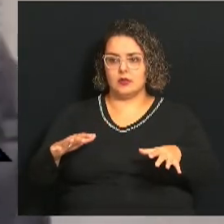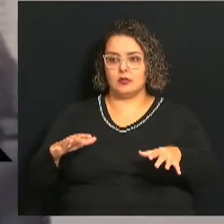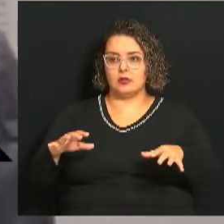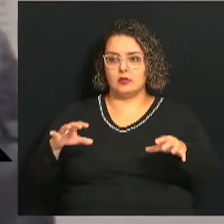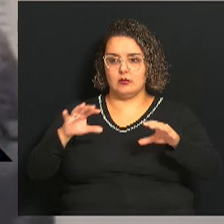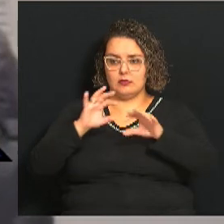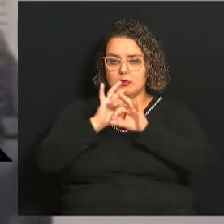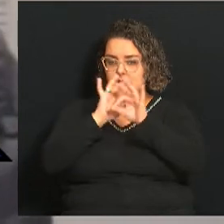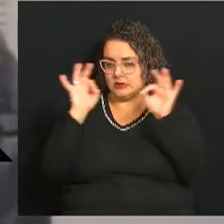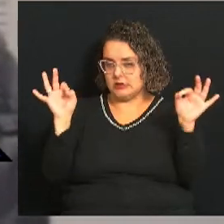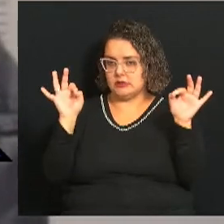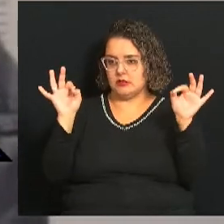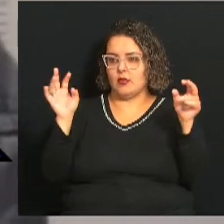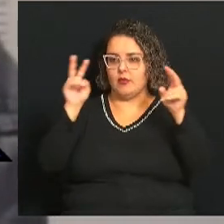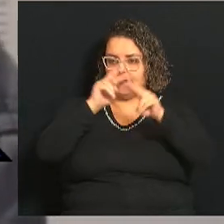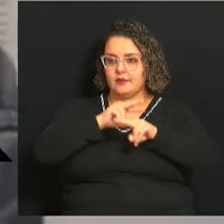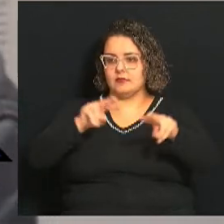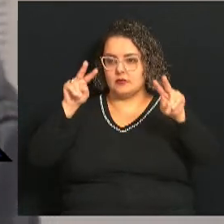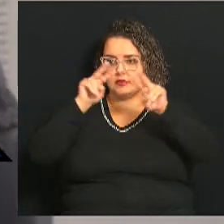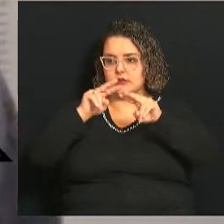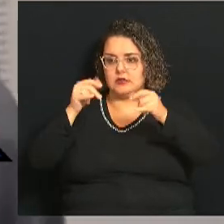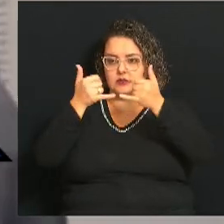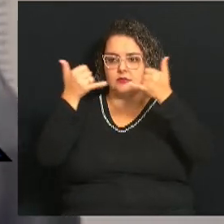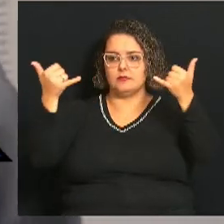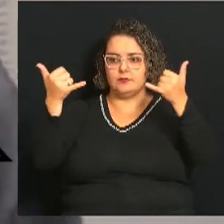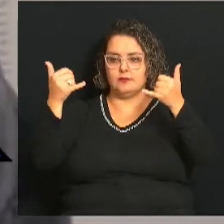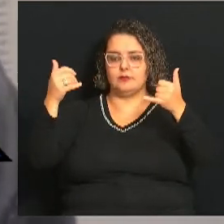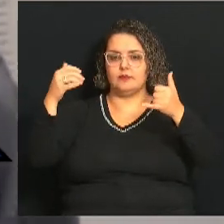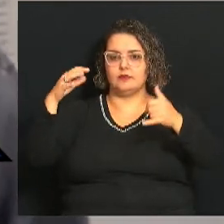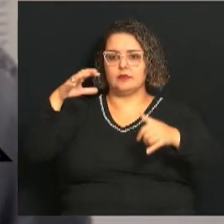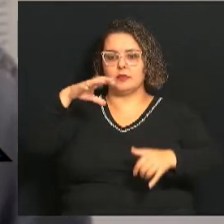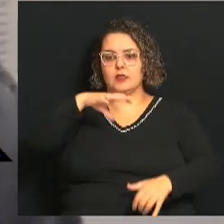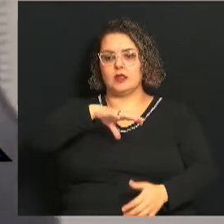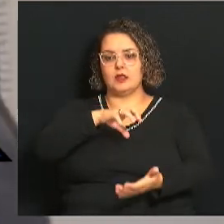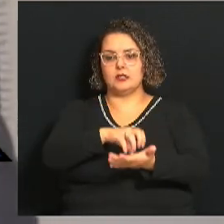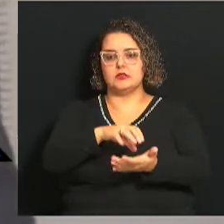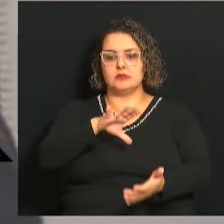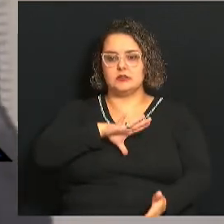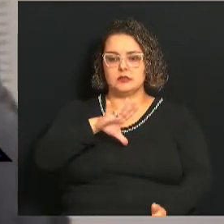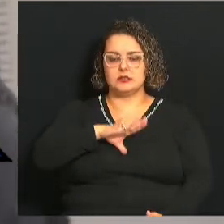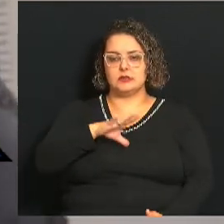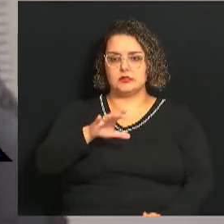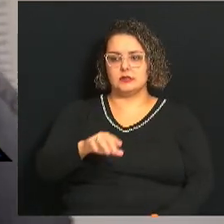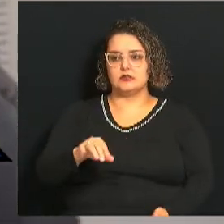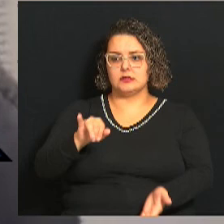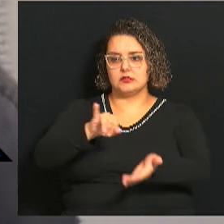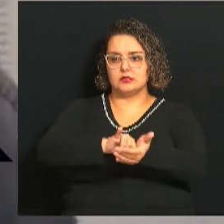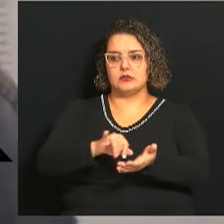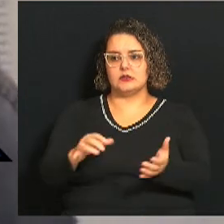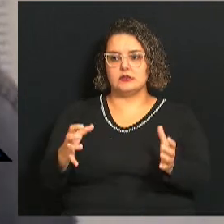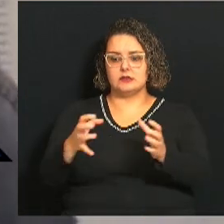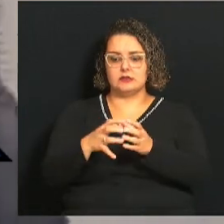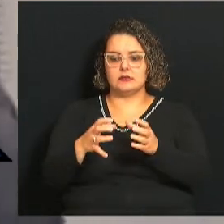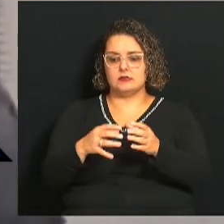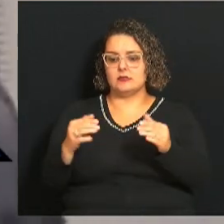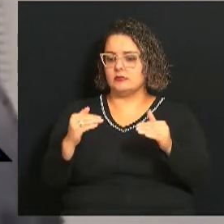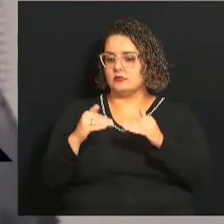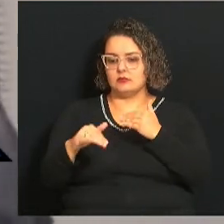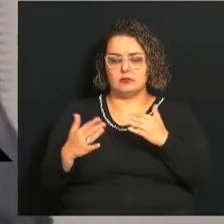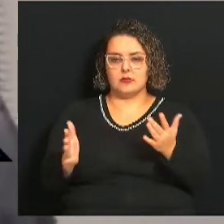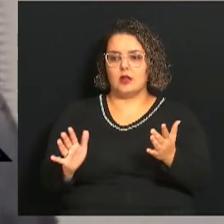ali o visual da fiação na cidade. Então, é um tema que não está relacionado com a comissão de hoje, só que eu lembrei agora, e